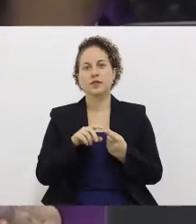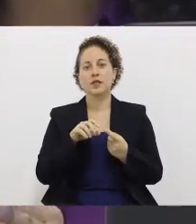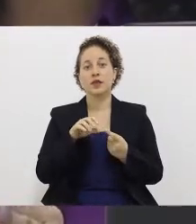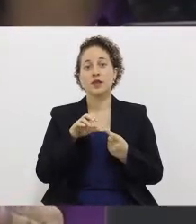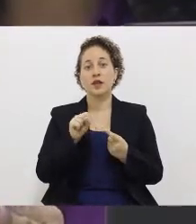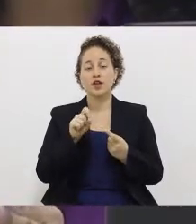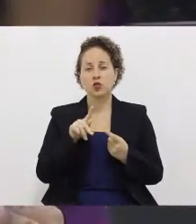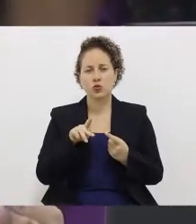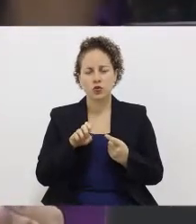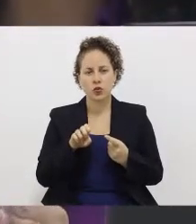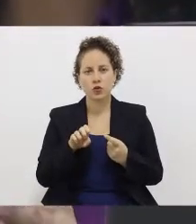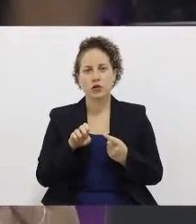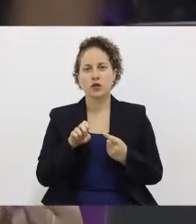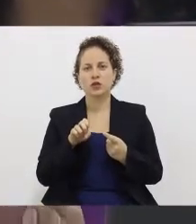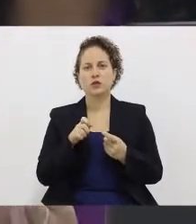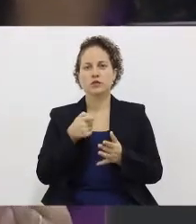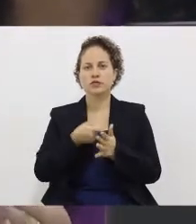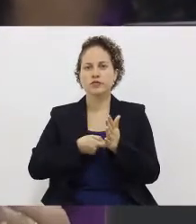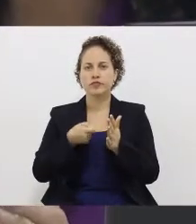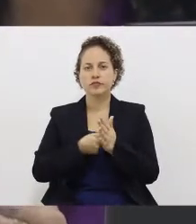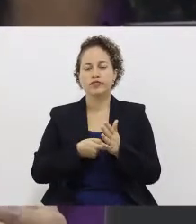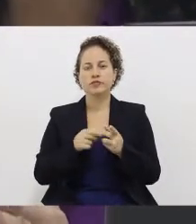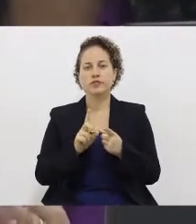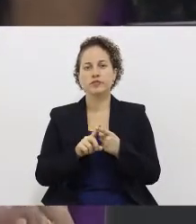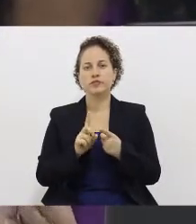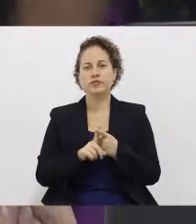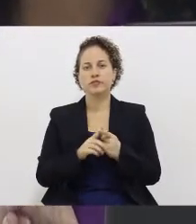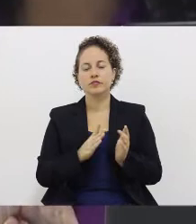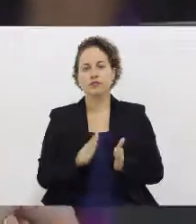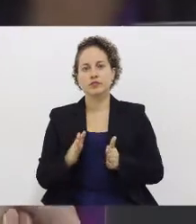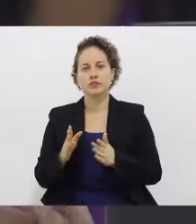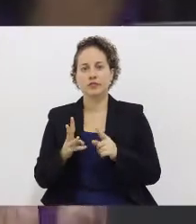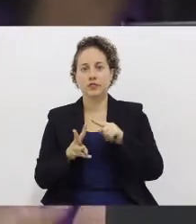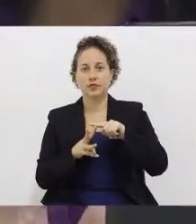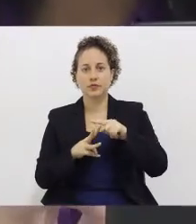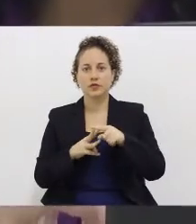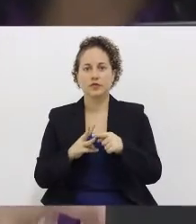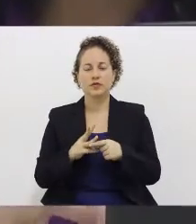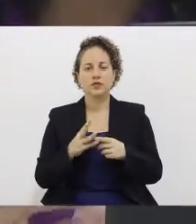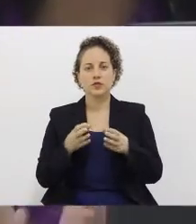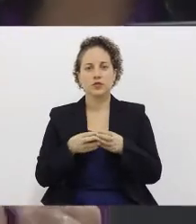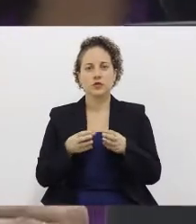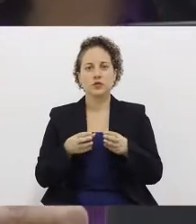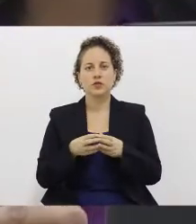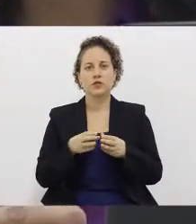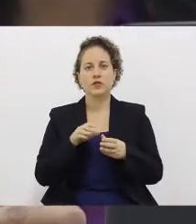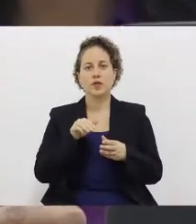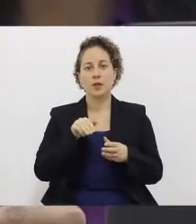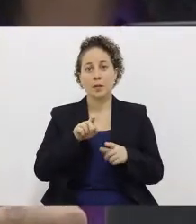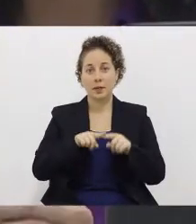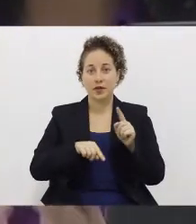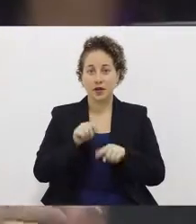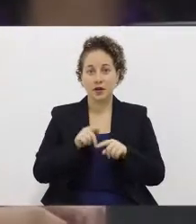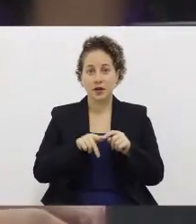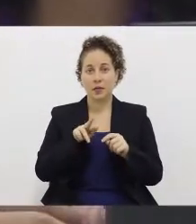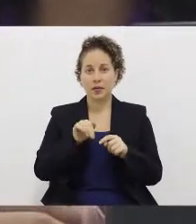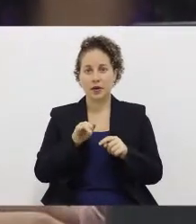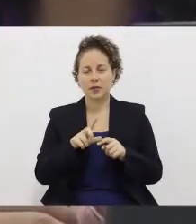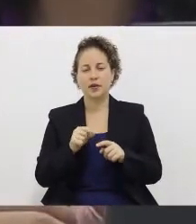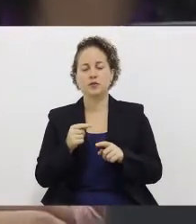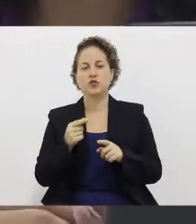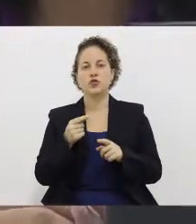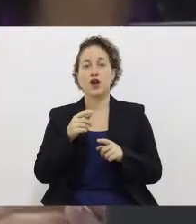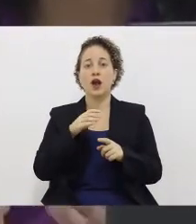eles são mantidos por algumas razões e estoques são mantidos para 3 grupos: matérias-primas, materiais semi-acabados e